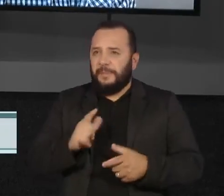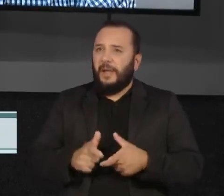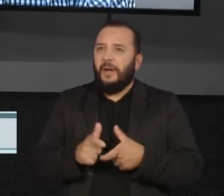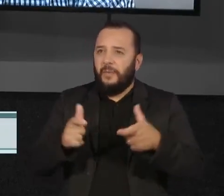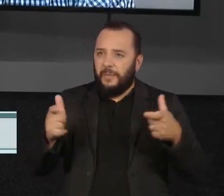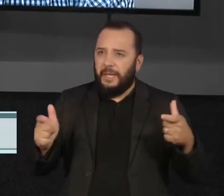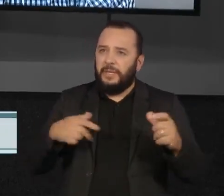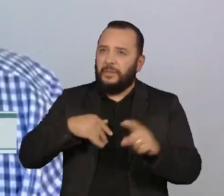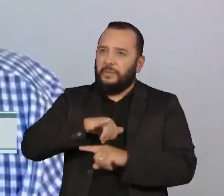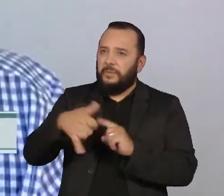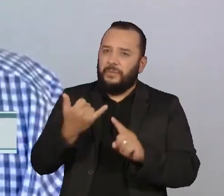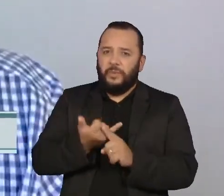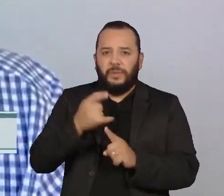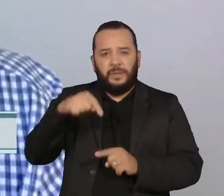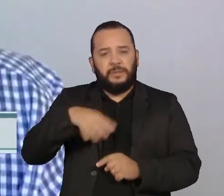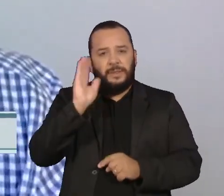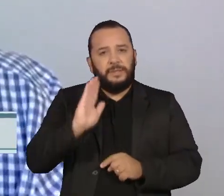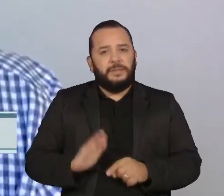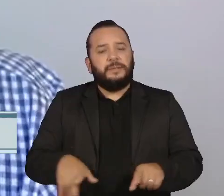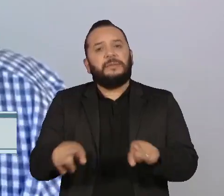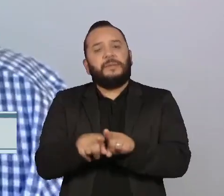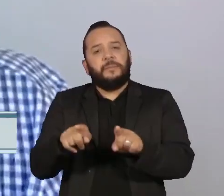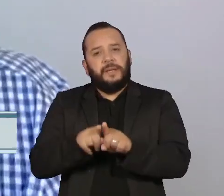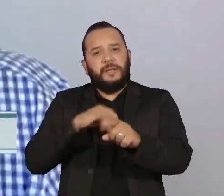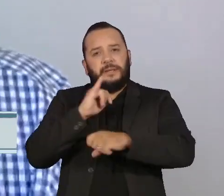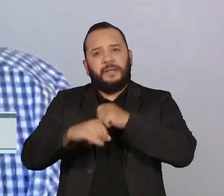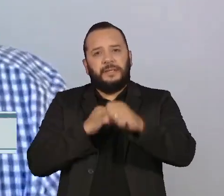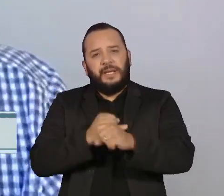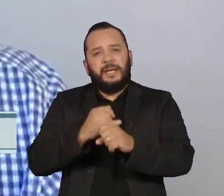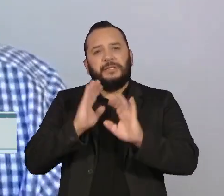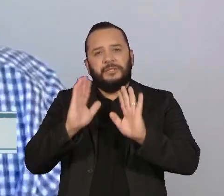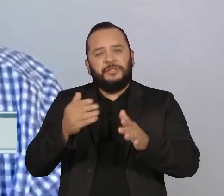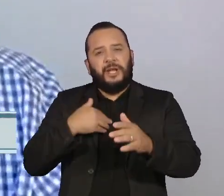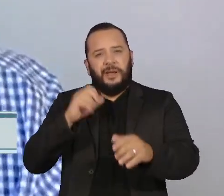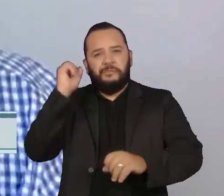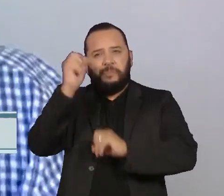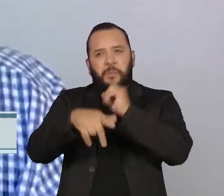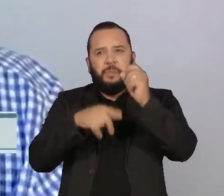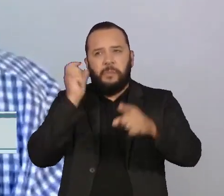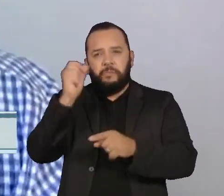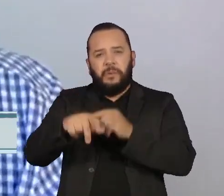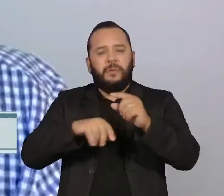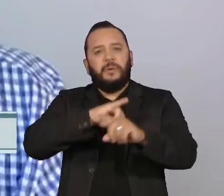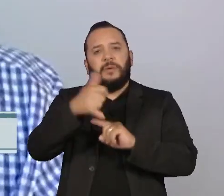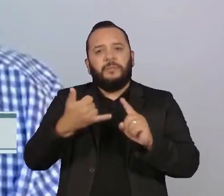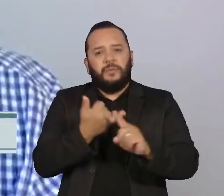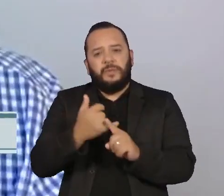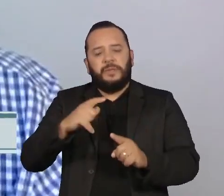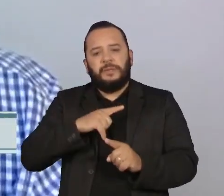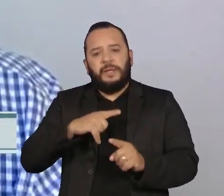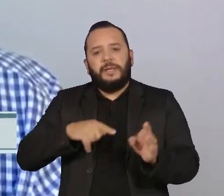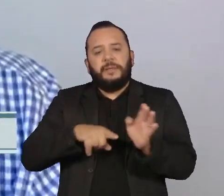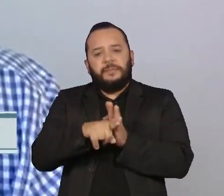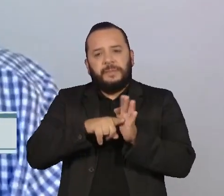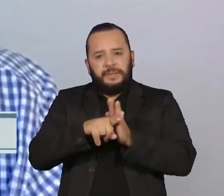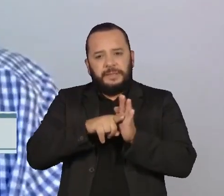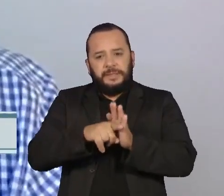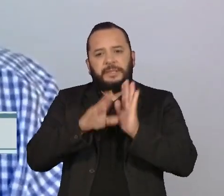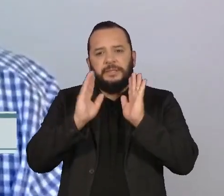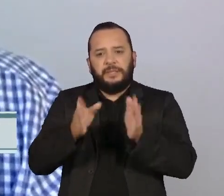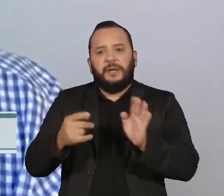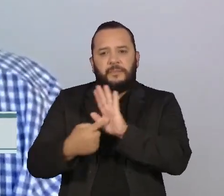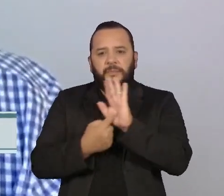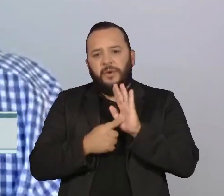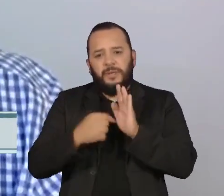dos índices de bullying e também de cyberbullying, né? Então, para vocês terem uma ideia, segundo uma pesquisa do Ipsos, houve um aumento de